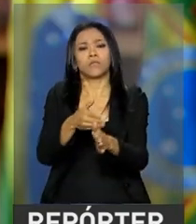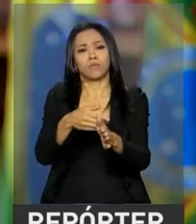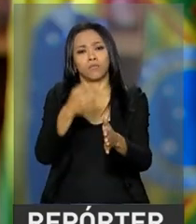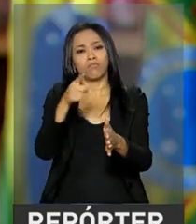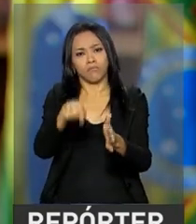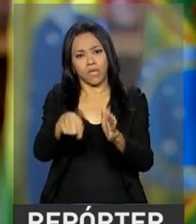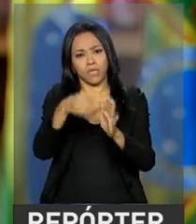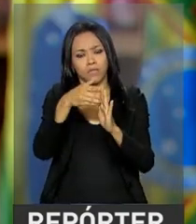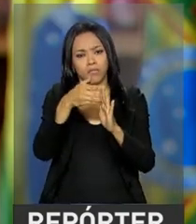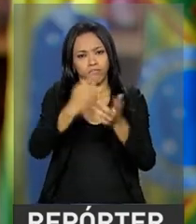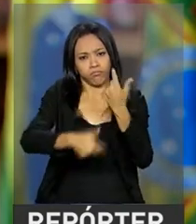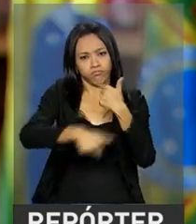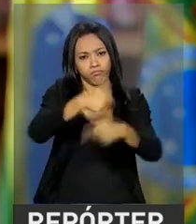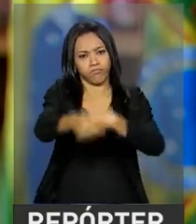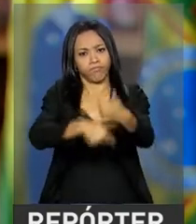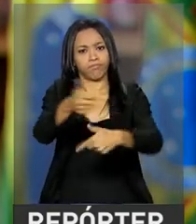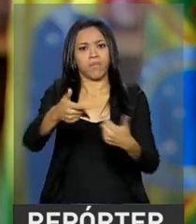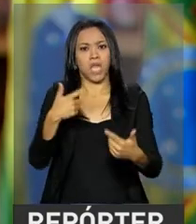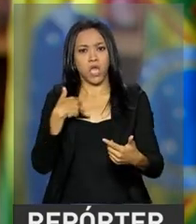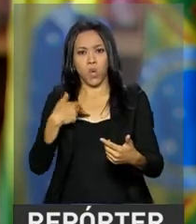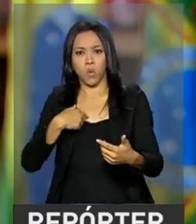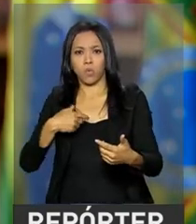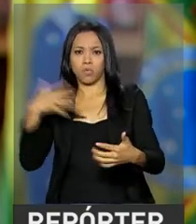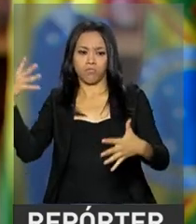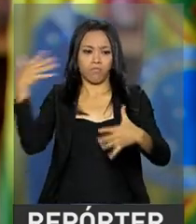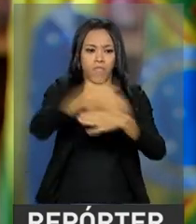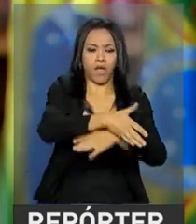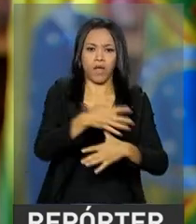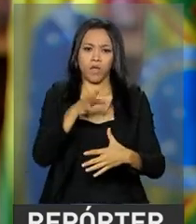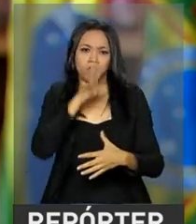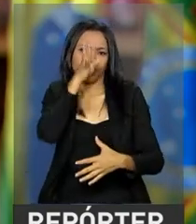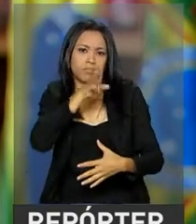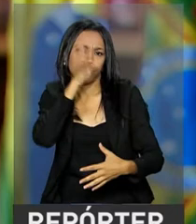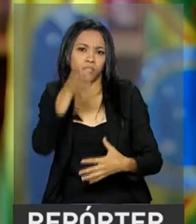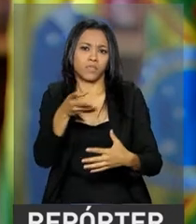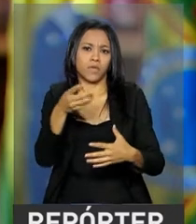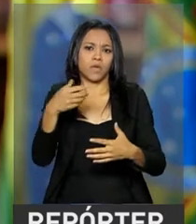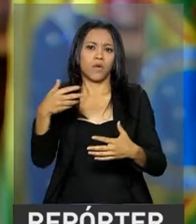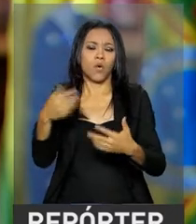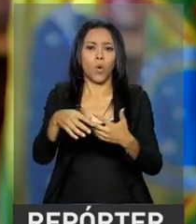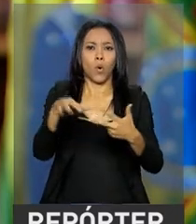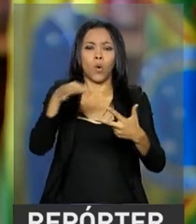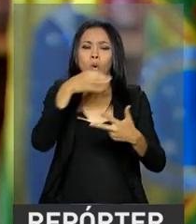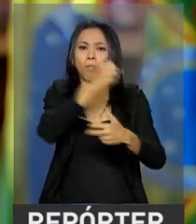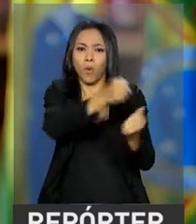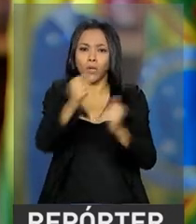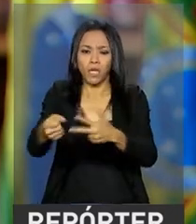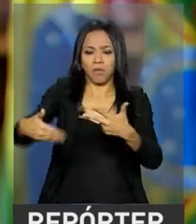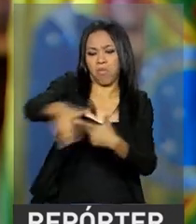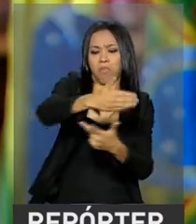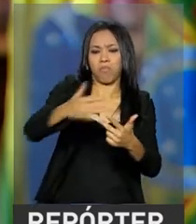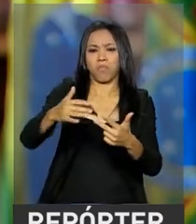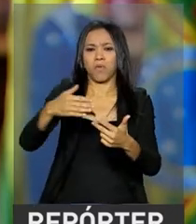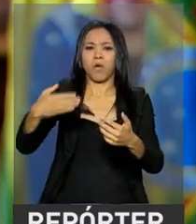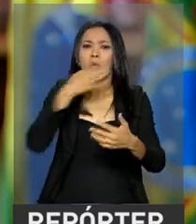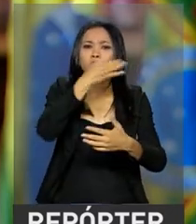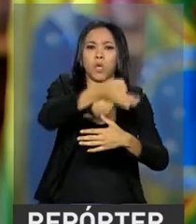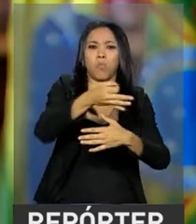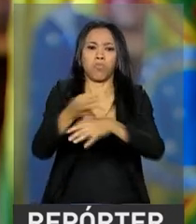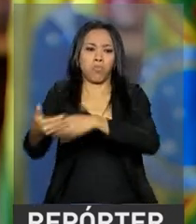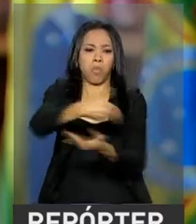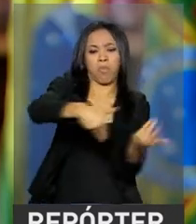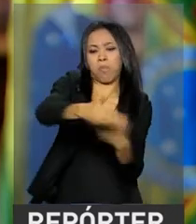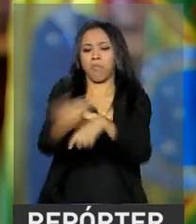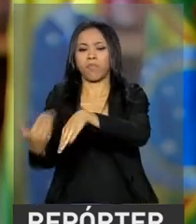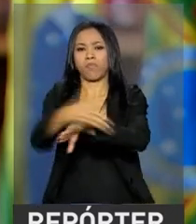não em terceiro em permita a interferência indevida de um poder sobre o outro em hipótese alguma nenhuma